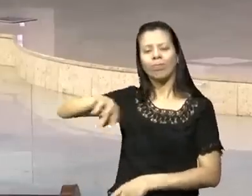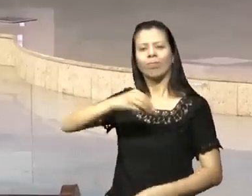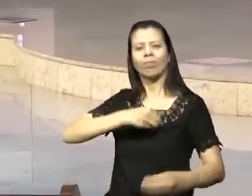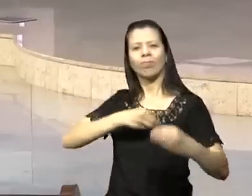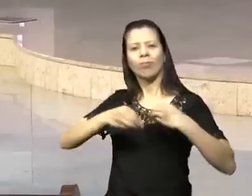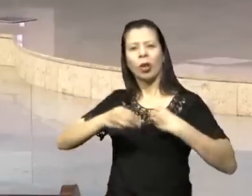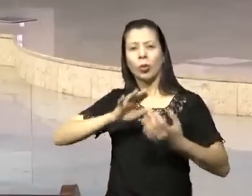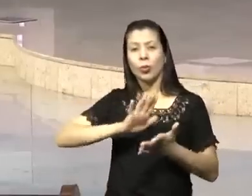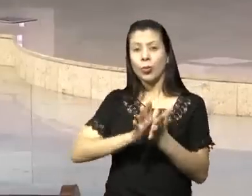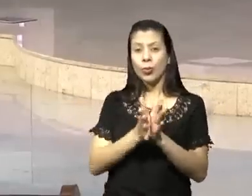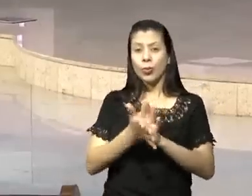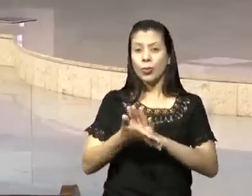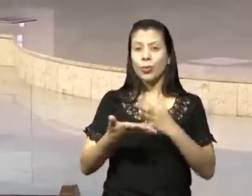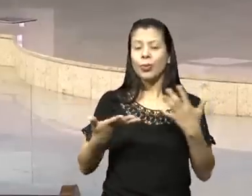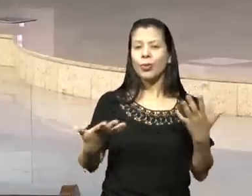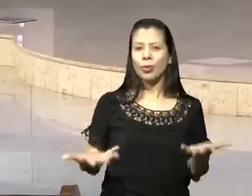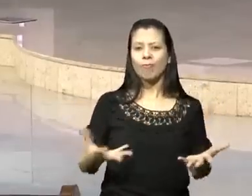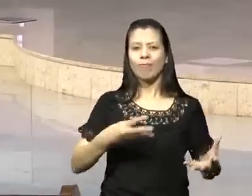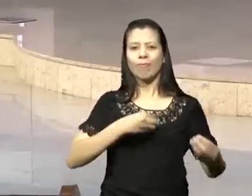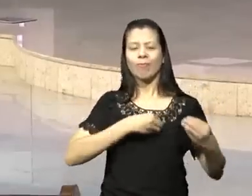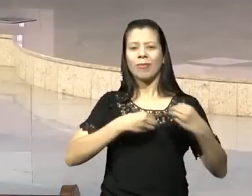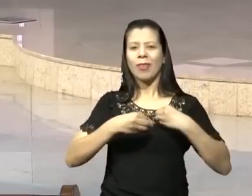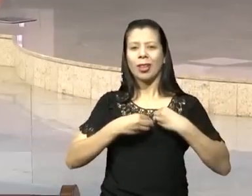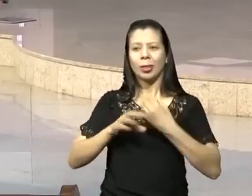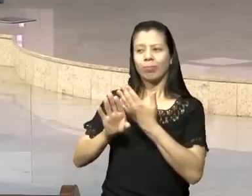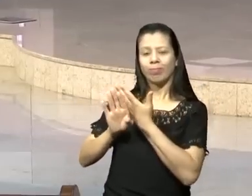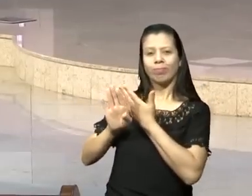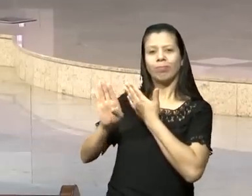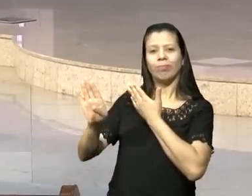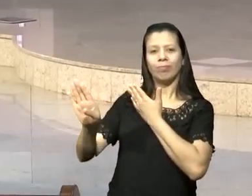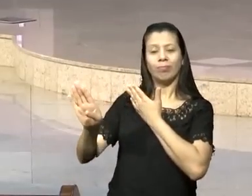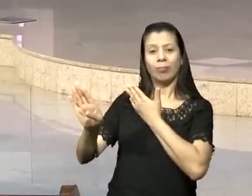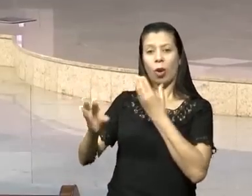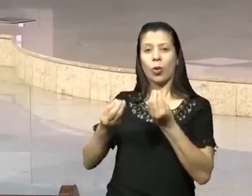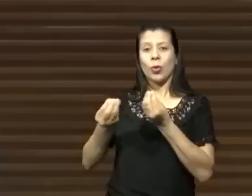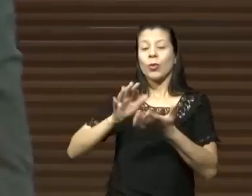em contato com o pecado é Fogo Consumidor